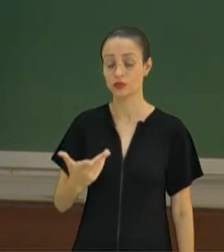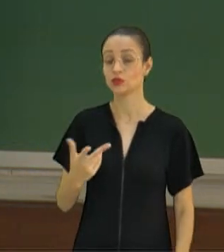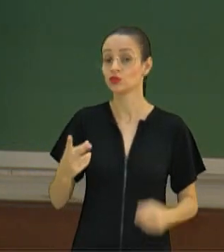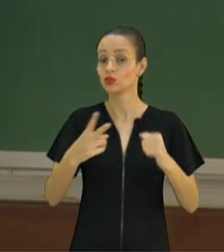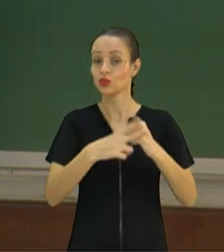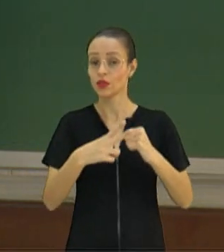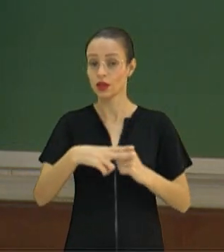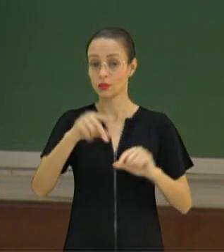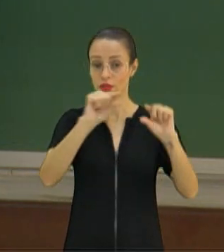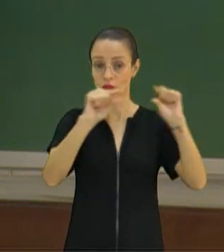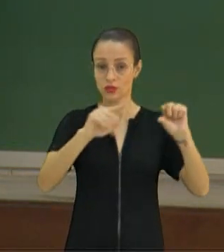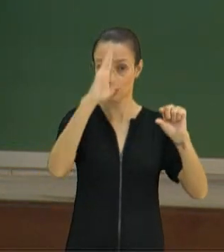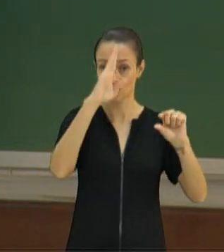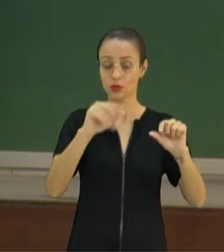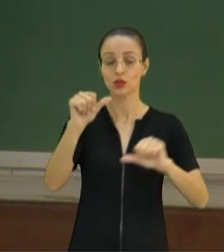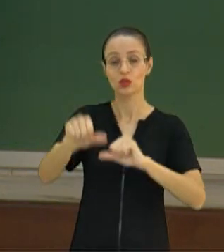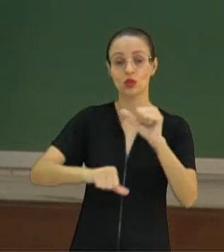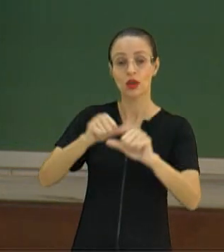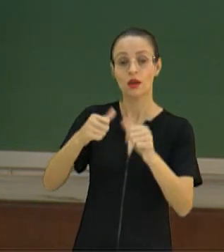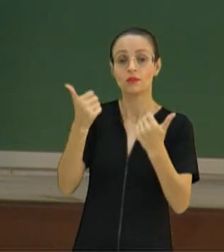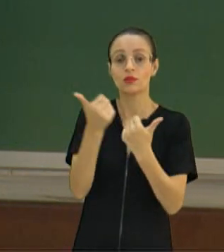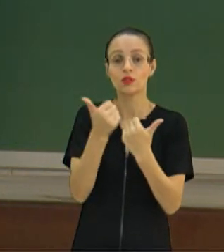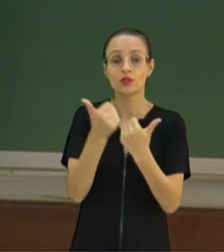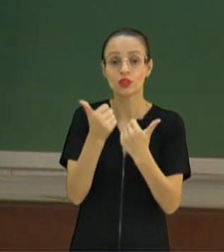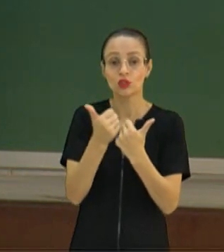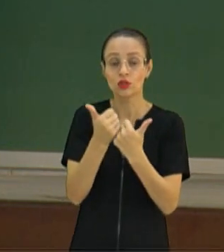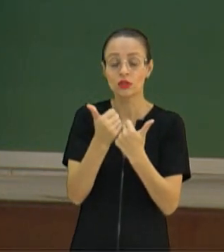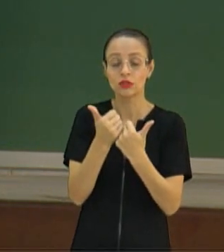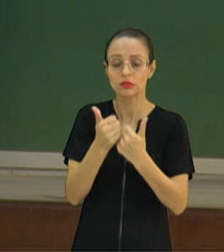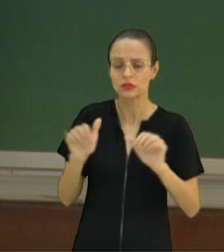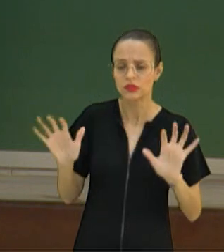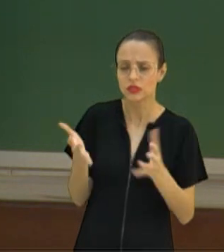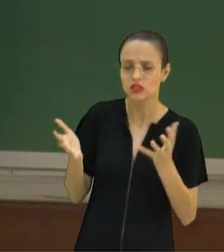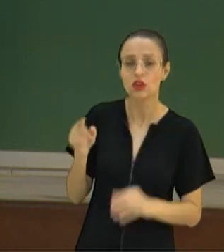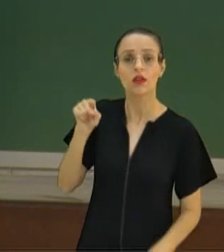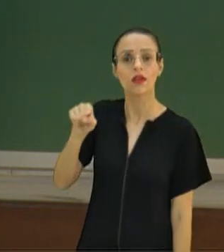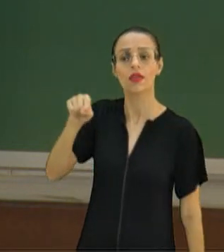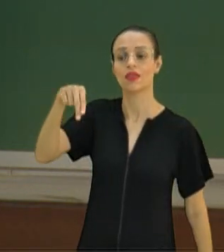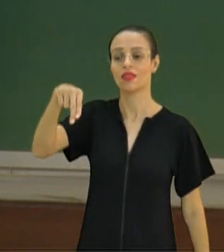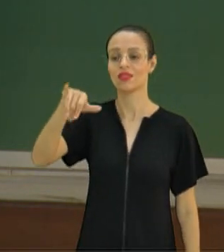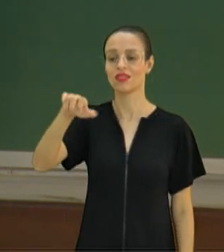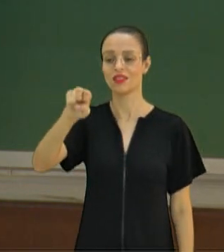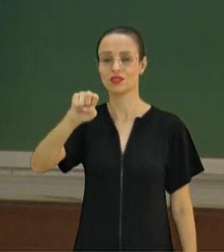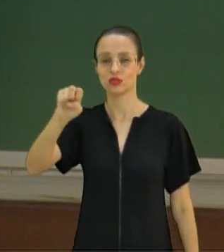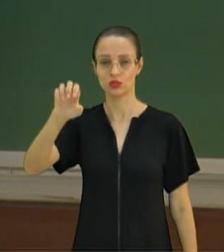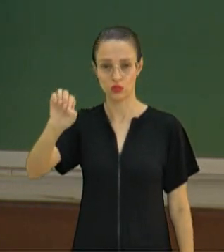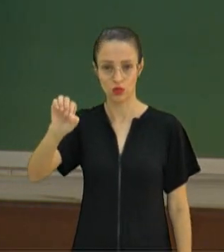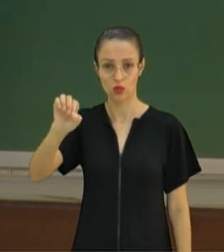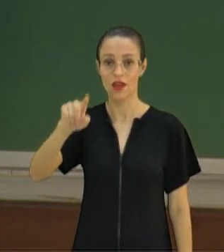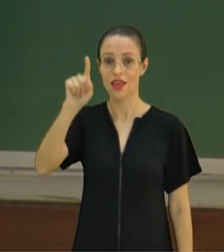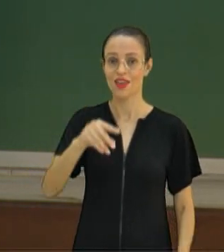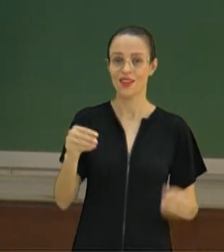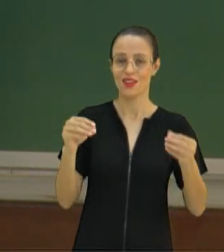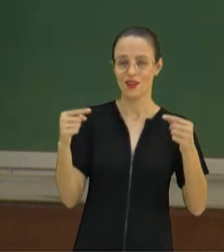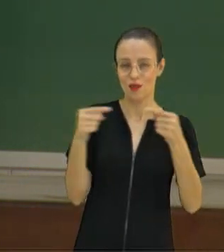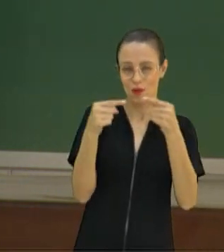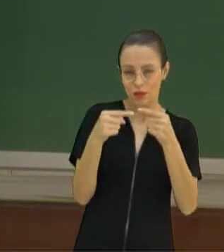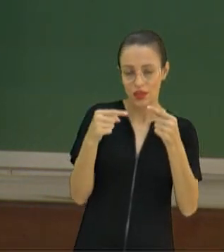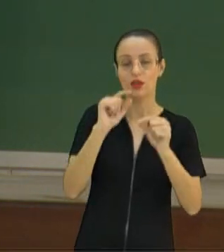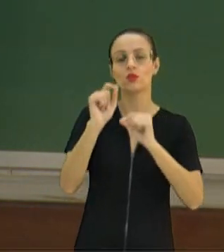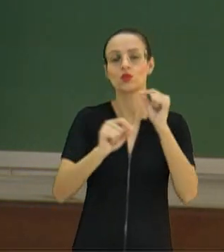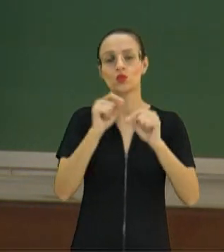nós poderíamos trocar aqui, o professor insistia nisso. O nisso é uma combinação do pronome mais